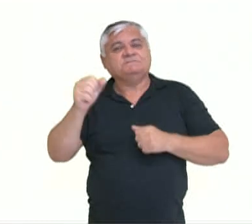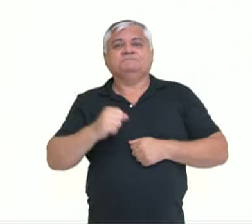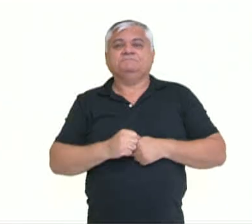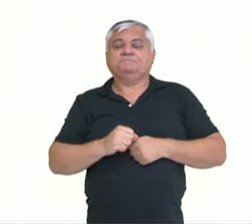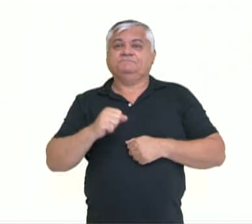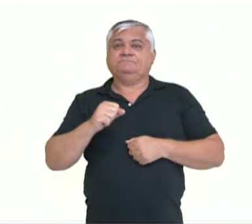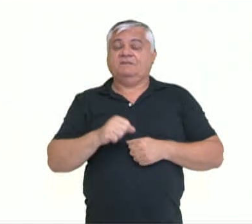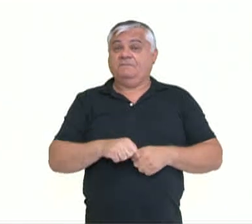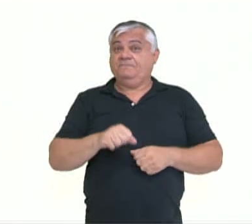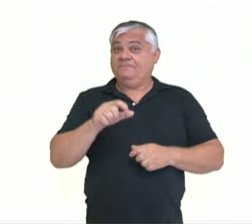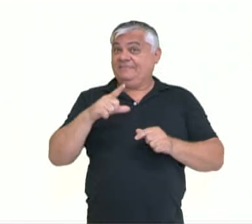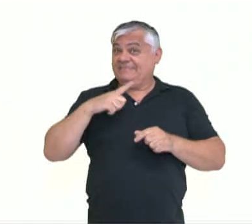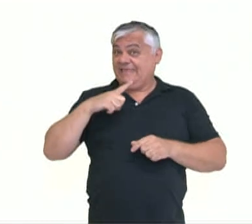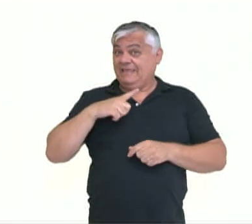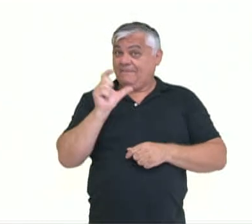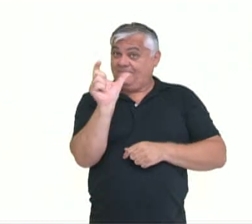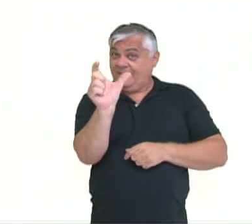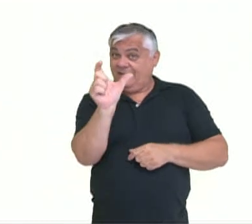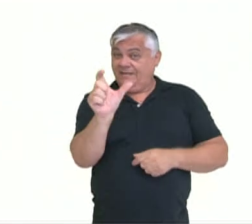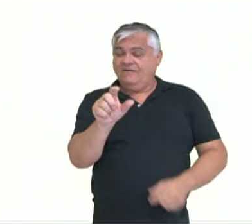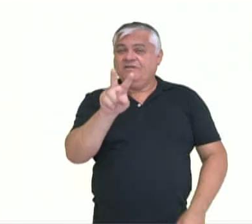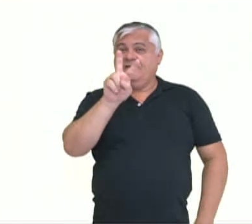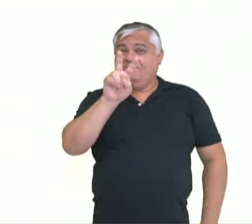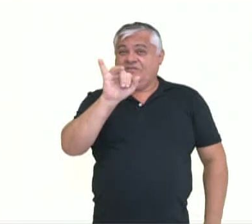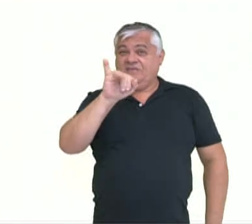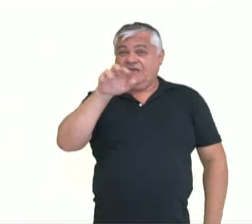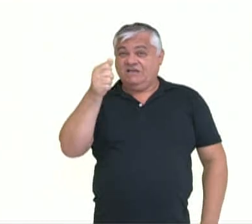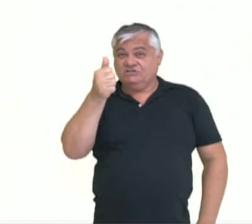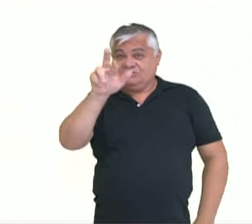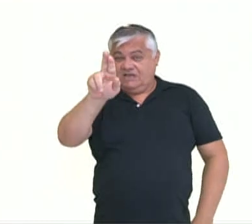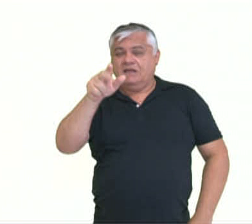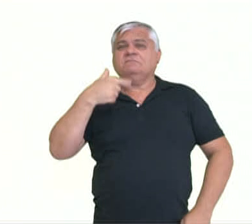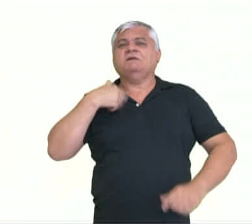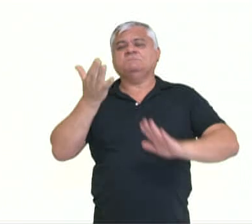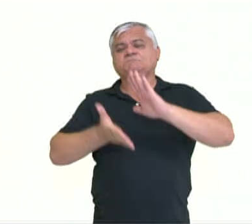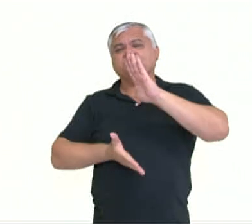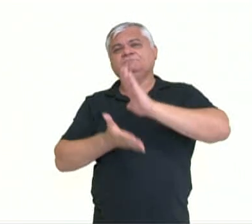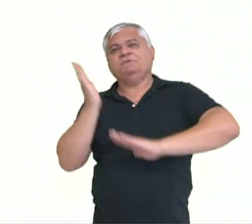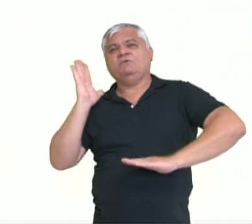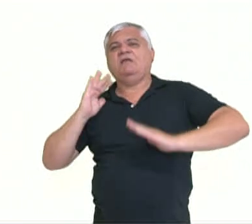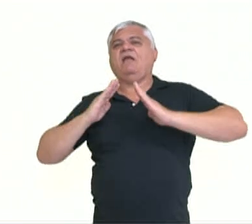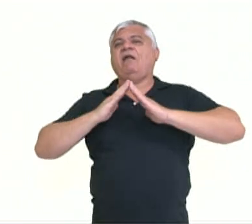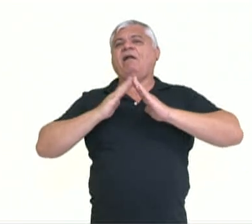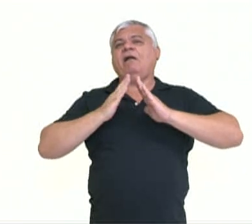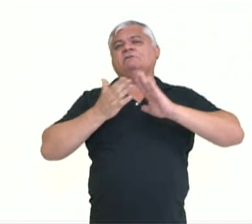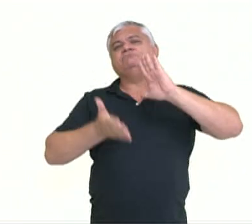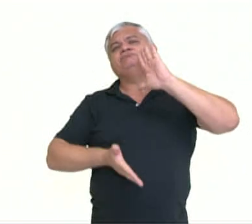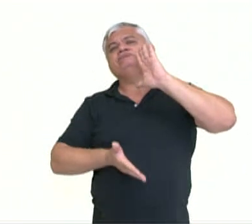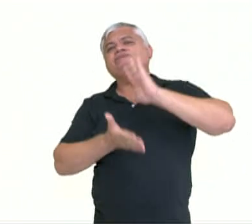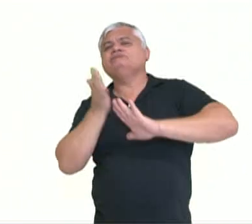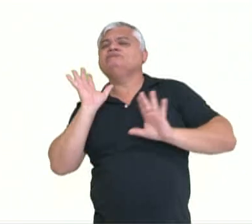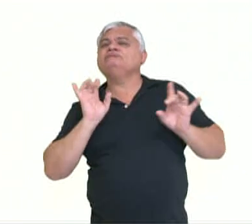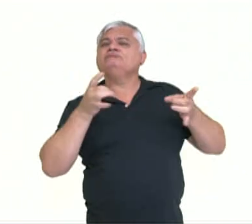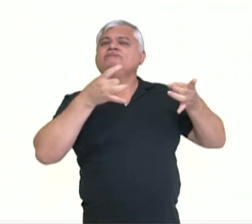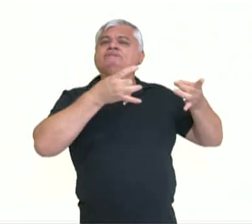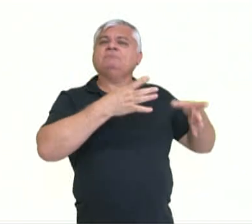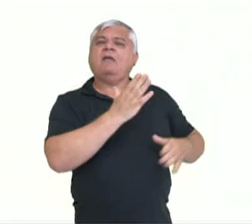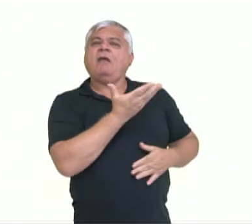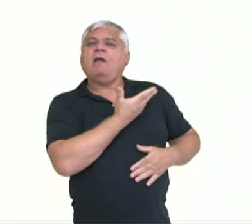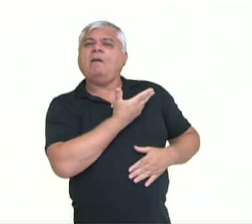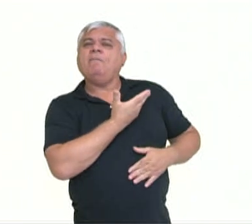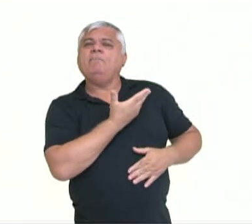Uma delas é, viajar é marchar-se de casa, é ir-se, é sair de casa, deixar os amigos,